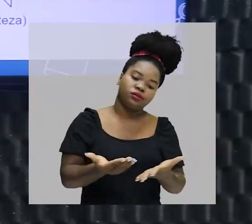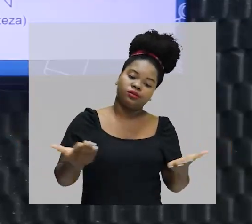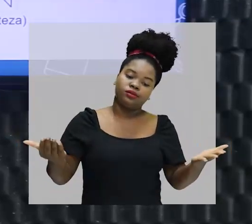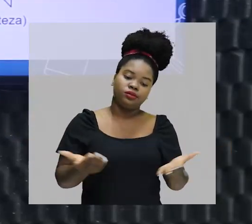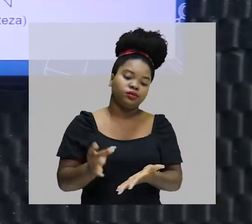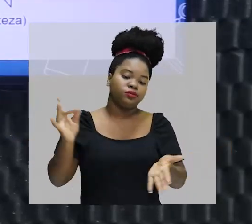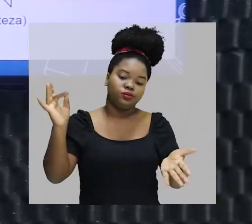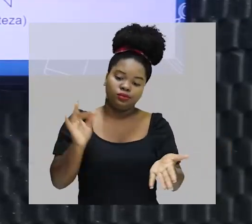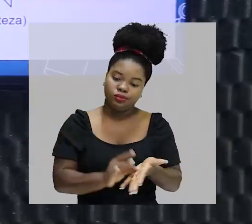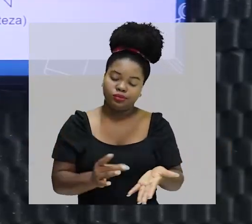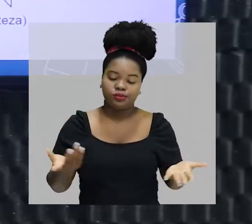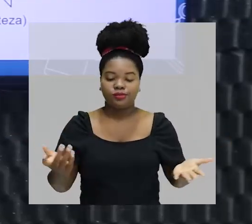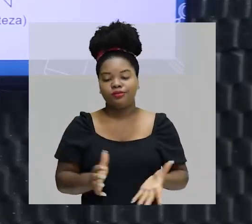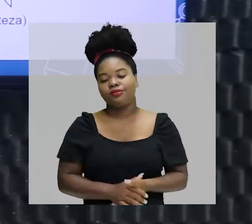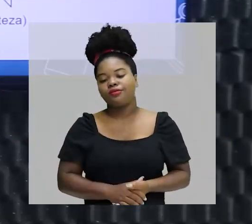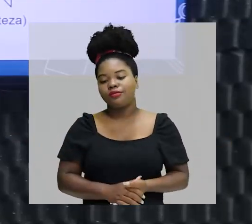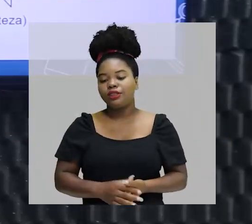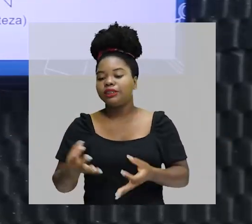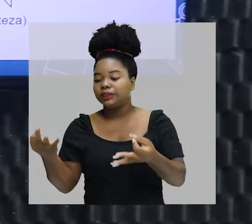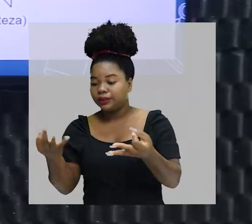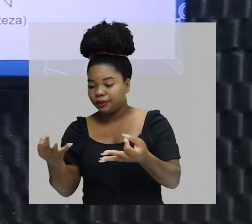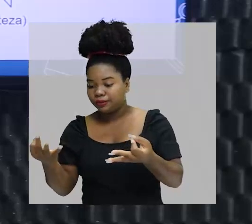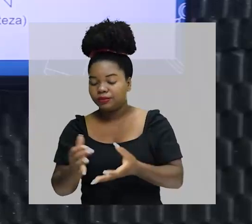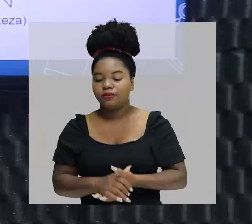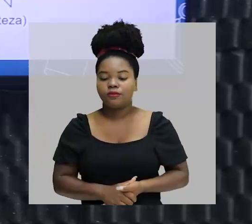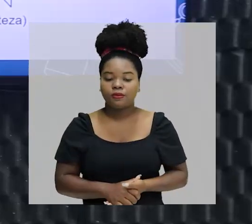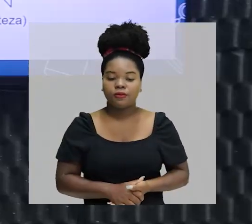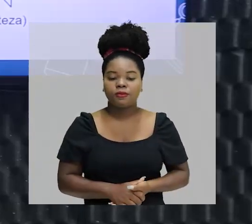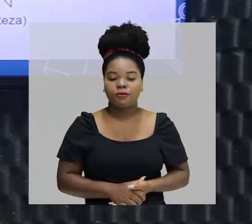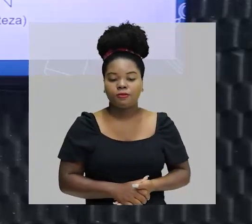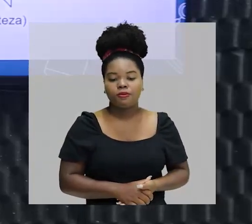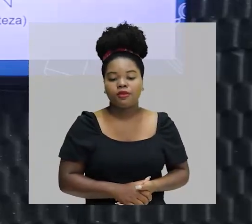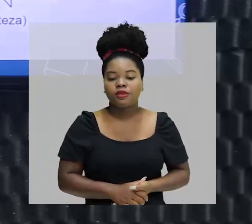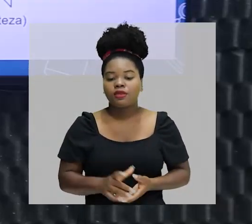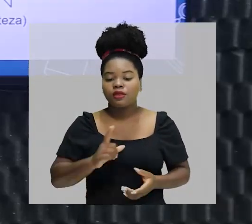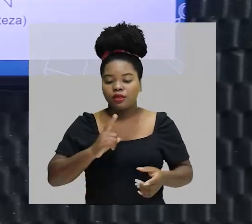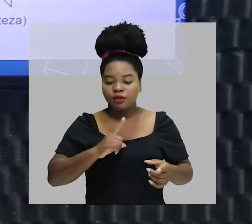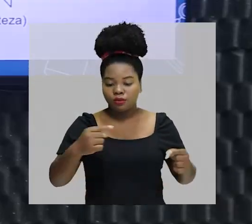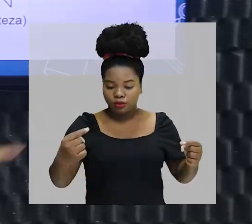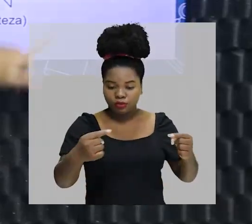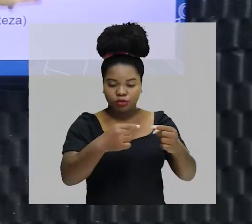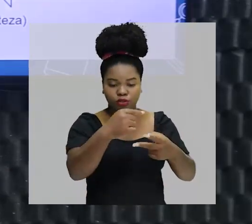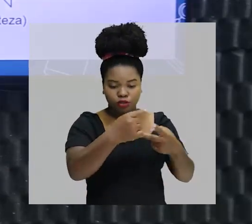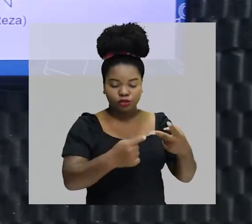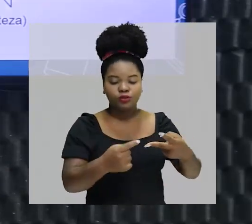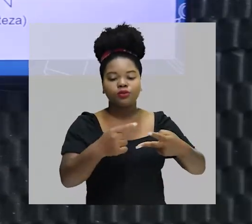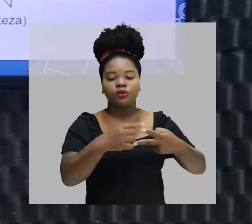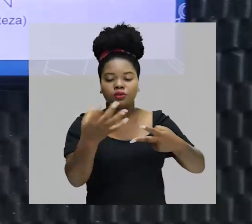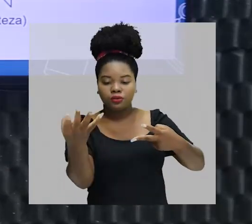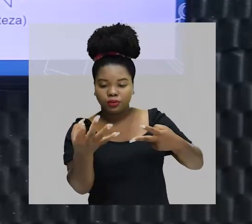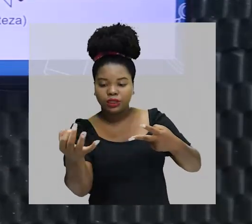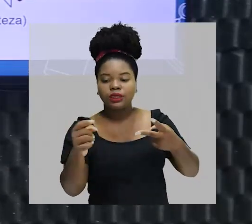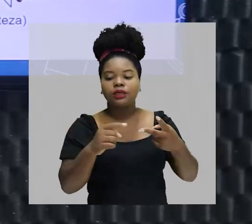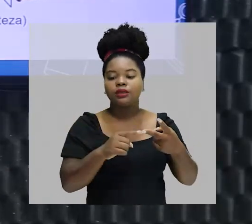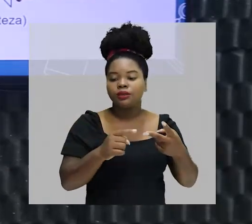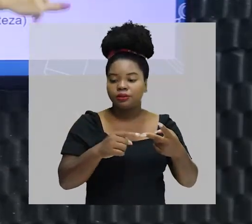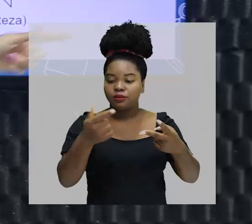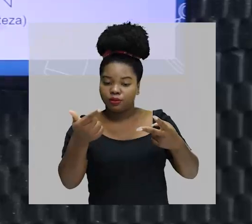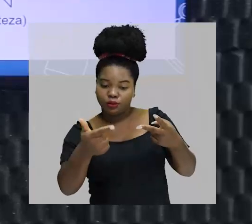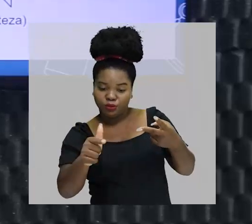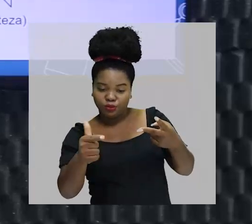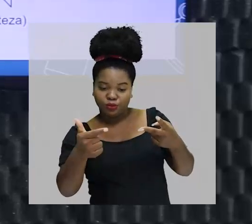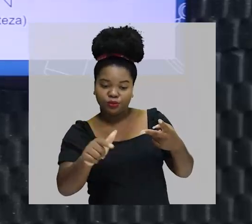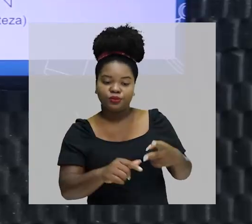uma realidade. Esse é o aspecto perfeito. Então, nós temos uma combinação das duas coisas. Perfeito,